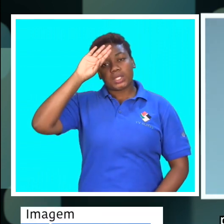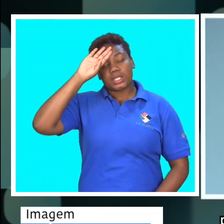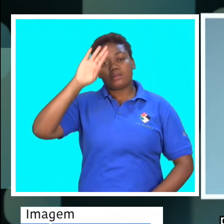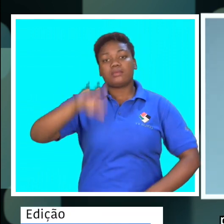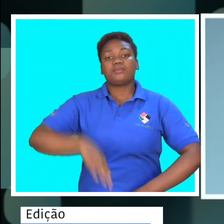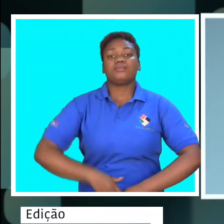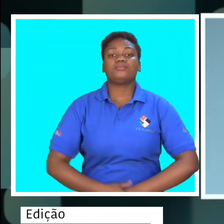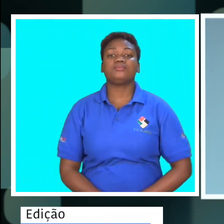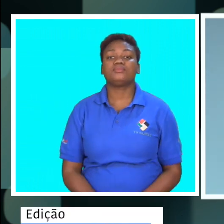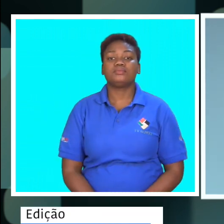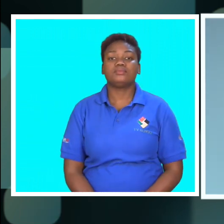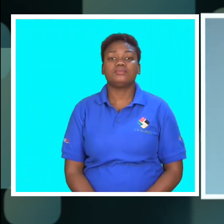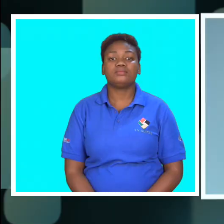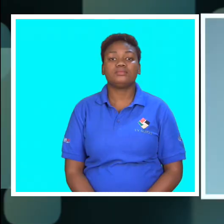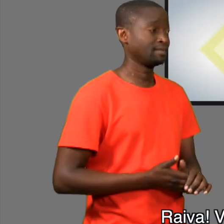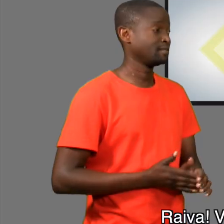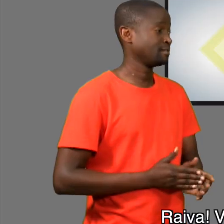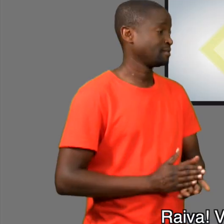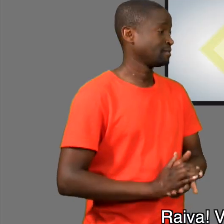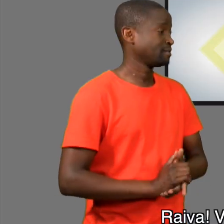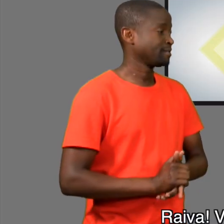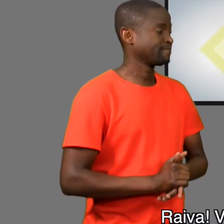para tratar o lixo hospitalar.